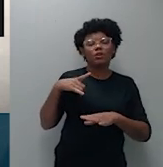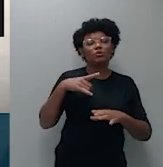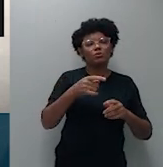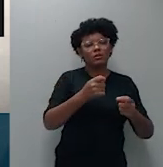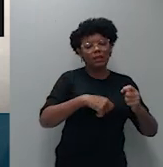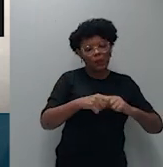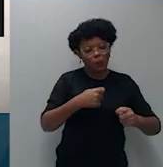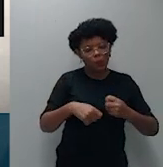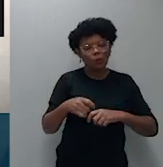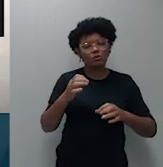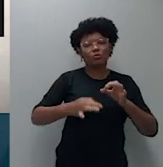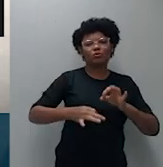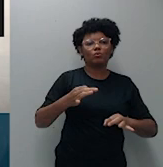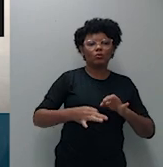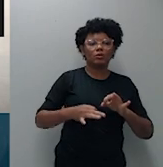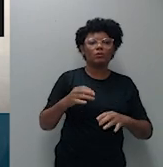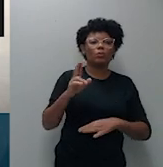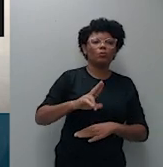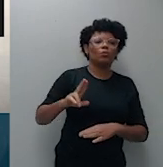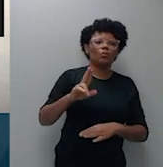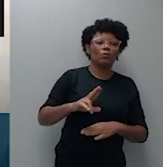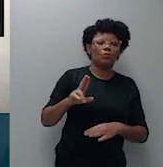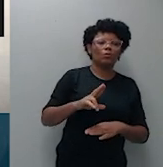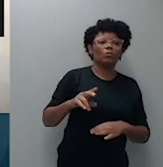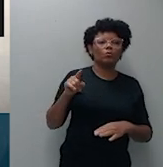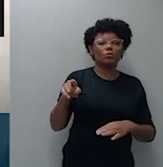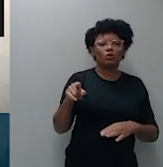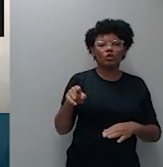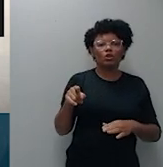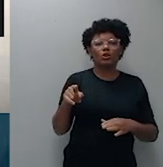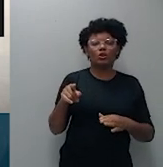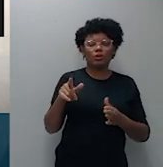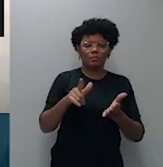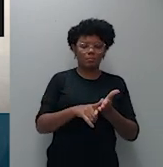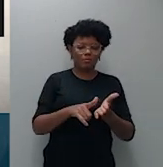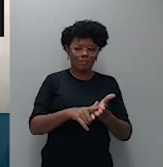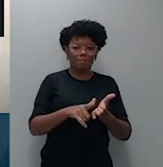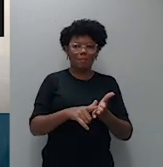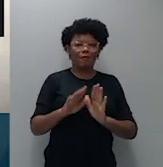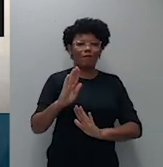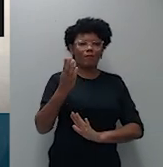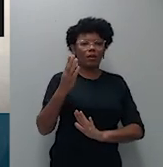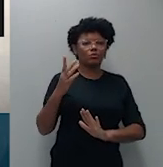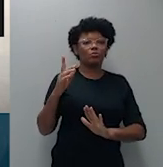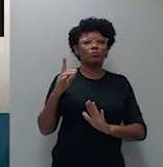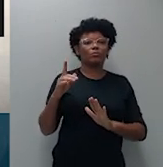negócio com a utilização de procuração